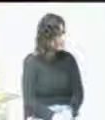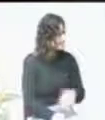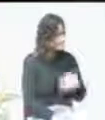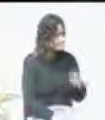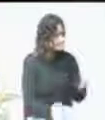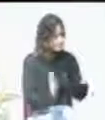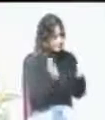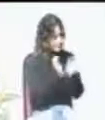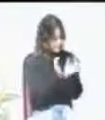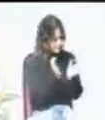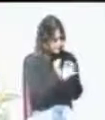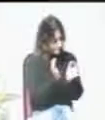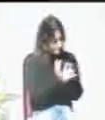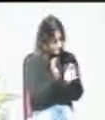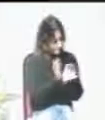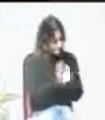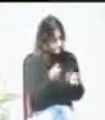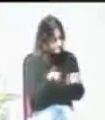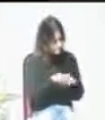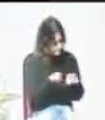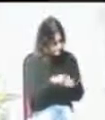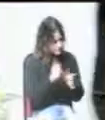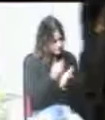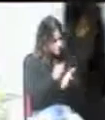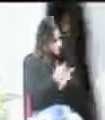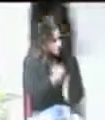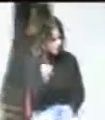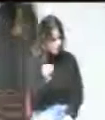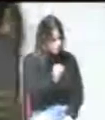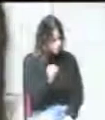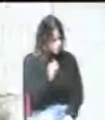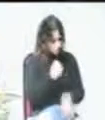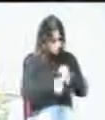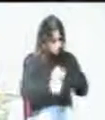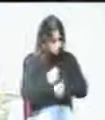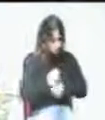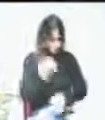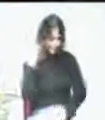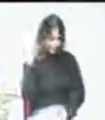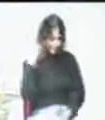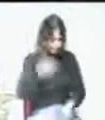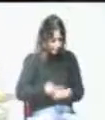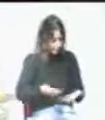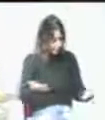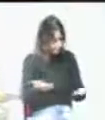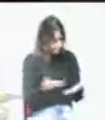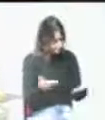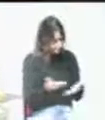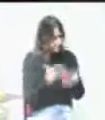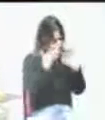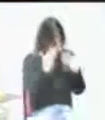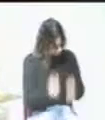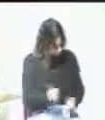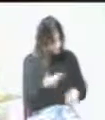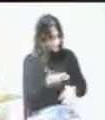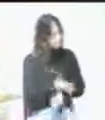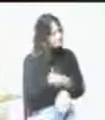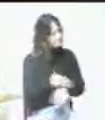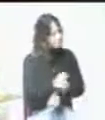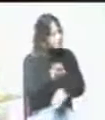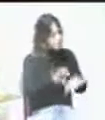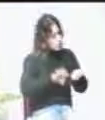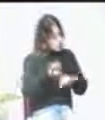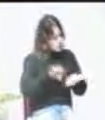Aos colegas que, em seguida, desde outubro do ano passado, se dispuseram a participar da estruturação